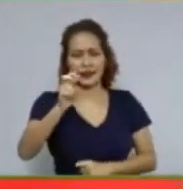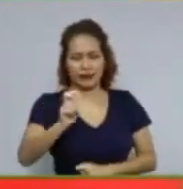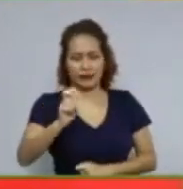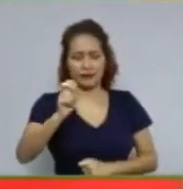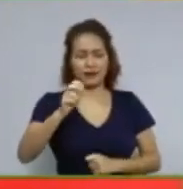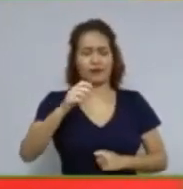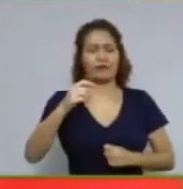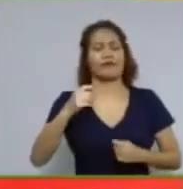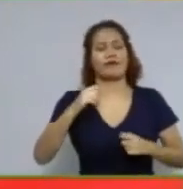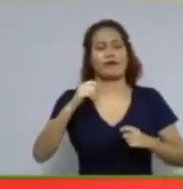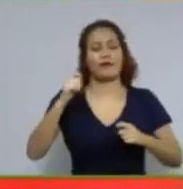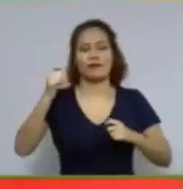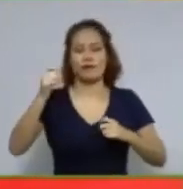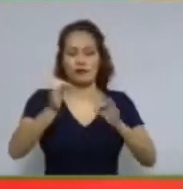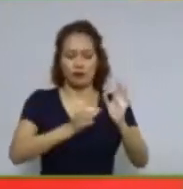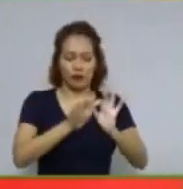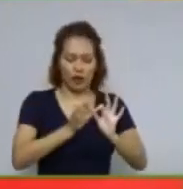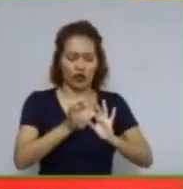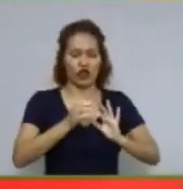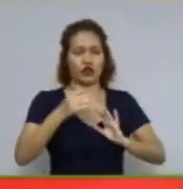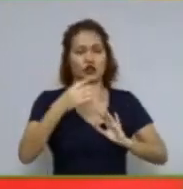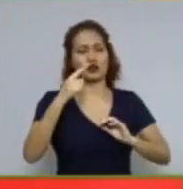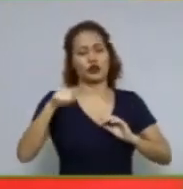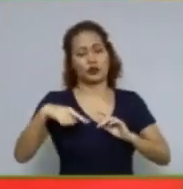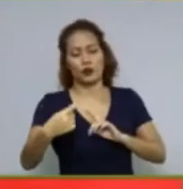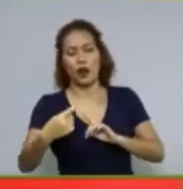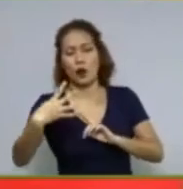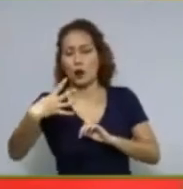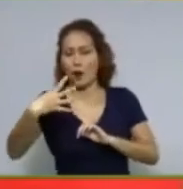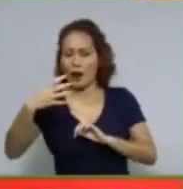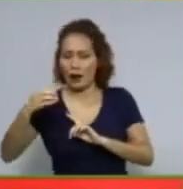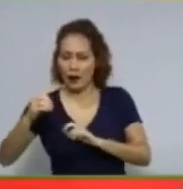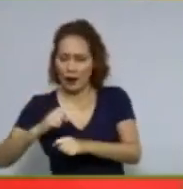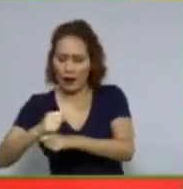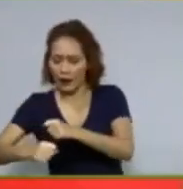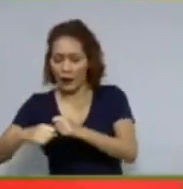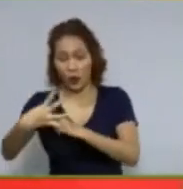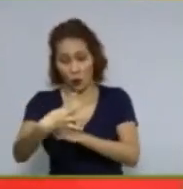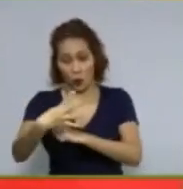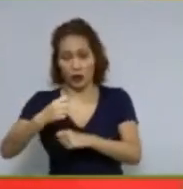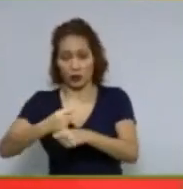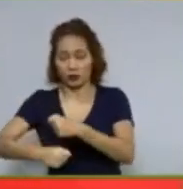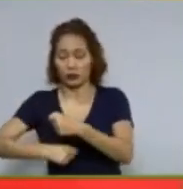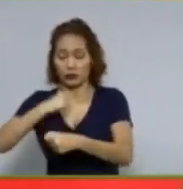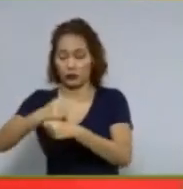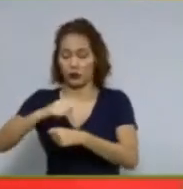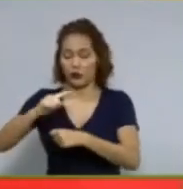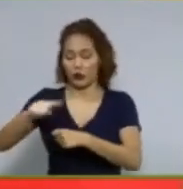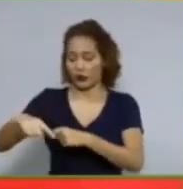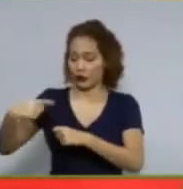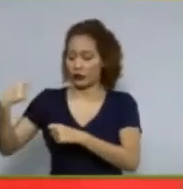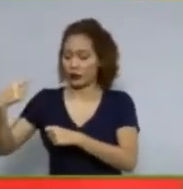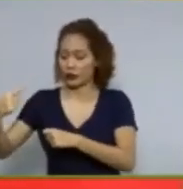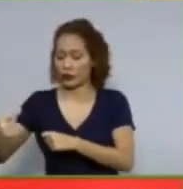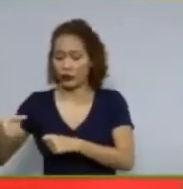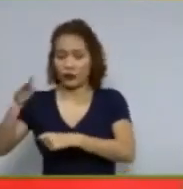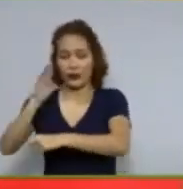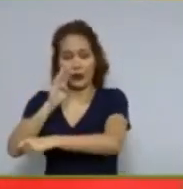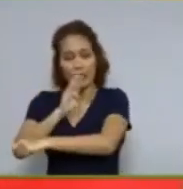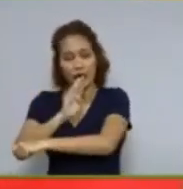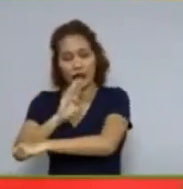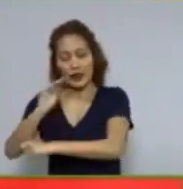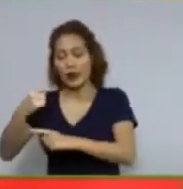Belém como todo o plano para cada um dos outros distritos e um plano para cada bairro de Belém